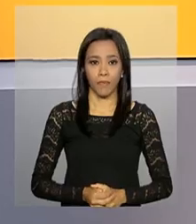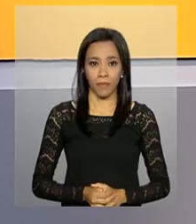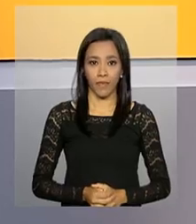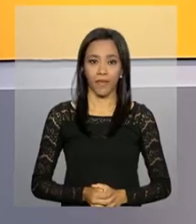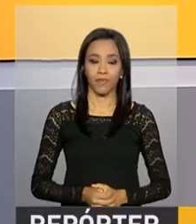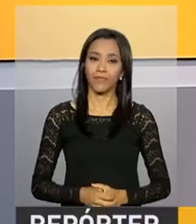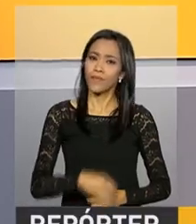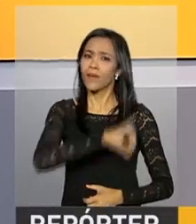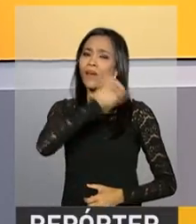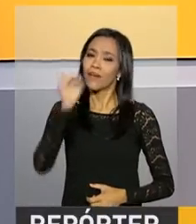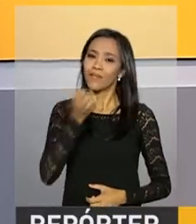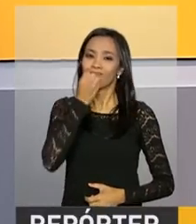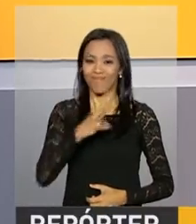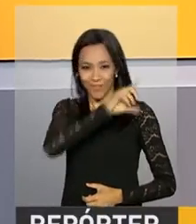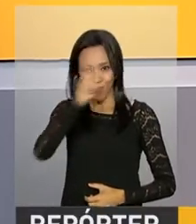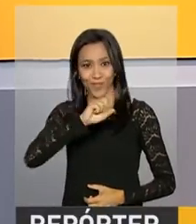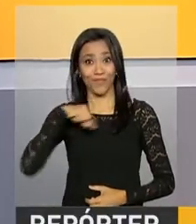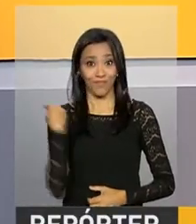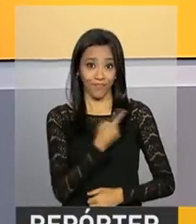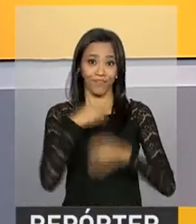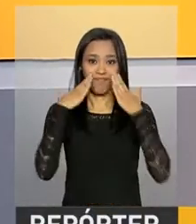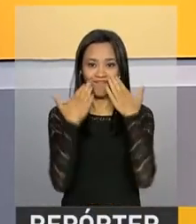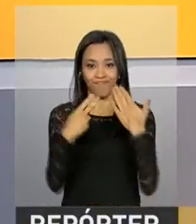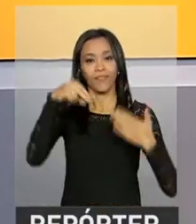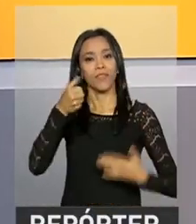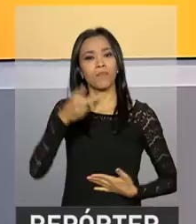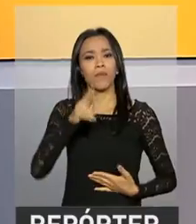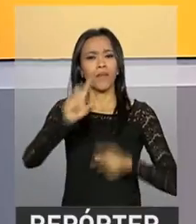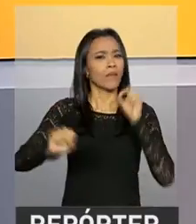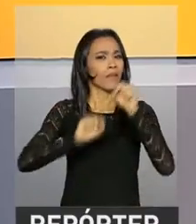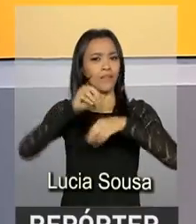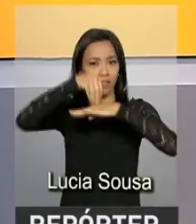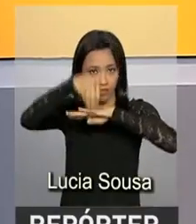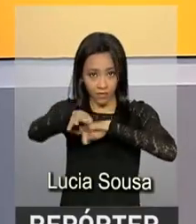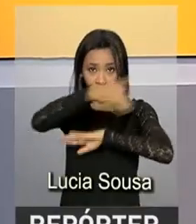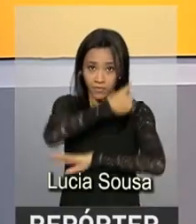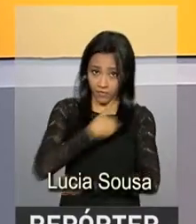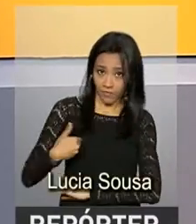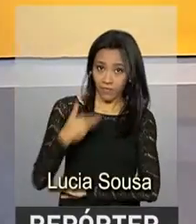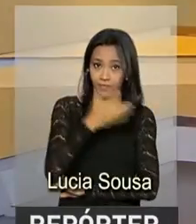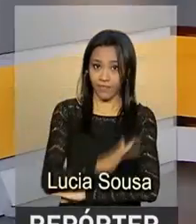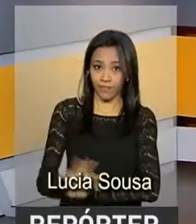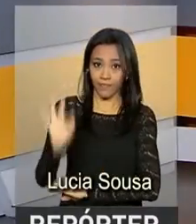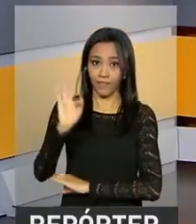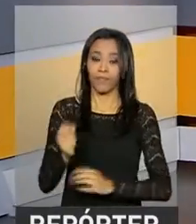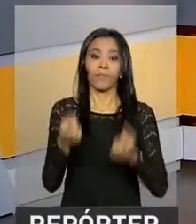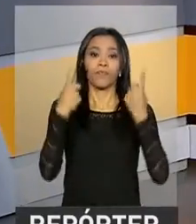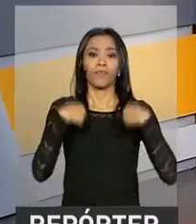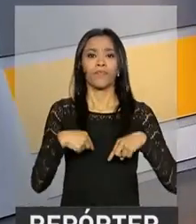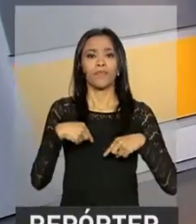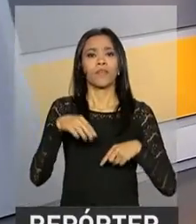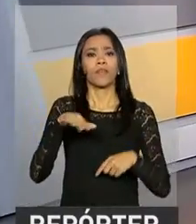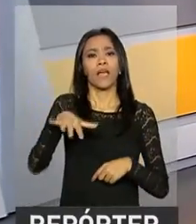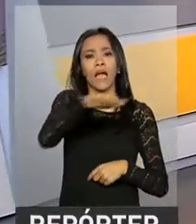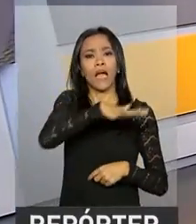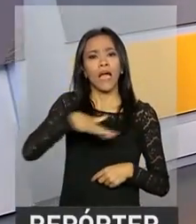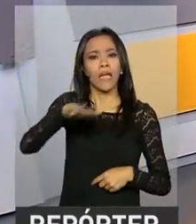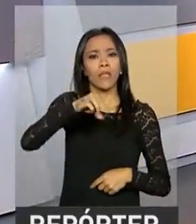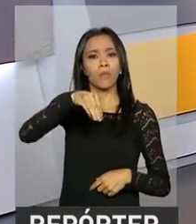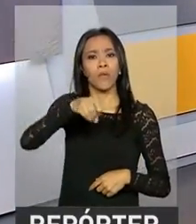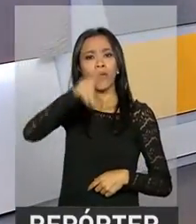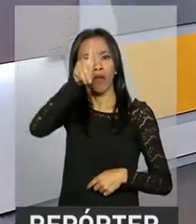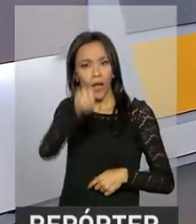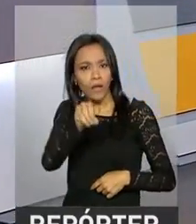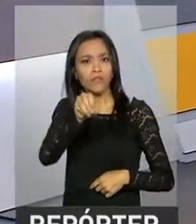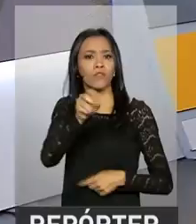olá bom dia estamos de volta com repórteres br e as notícias do governo federal o mercado financeiro mantém o otimismo